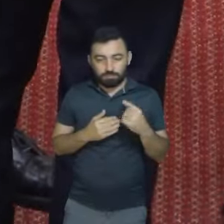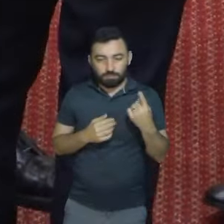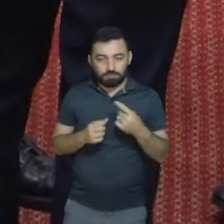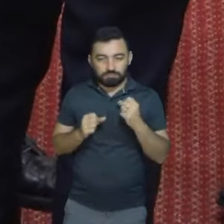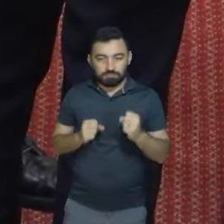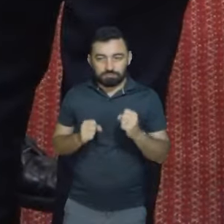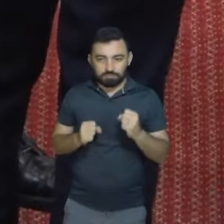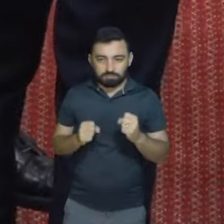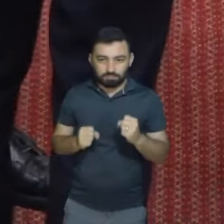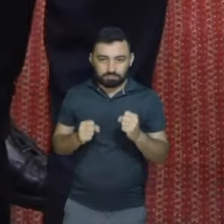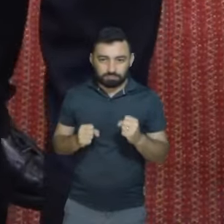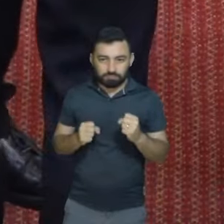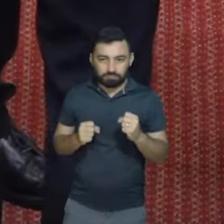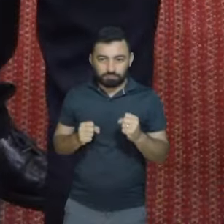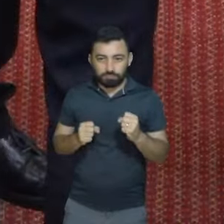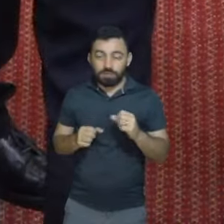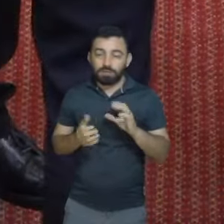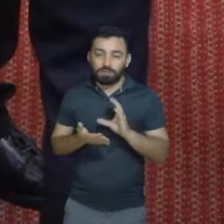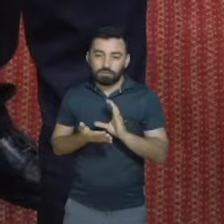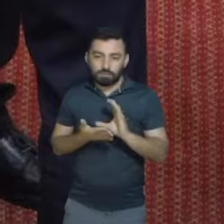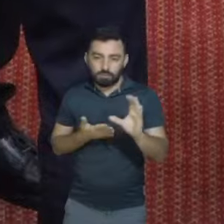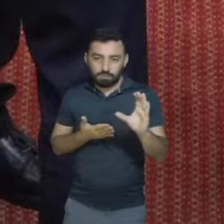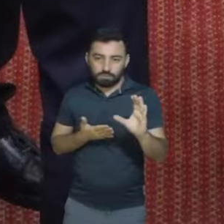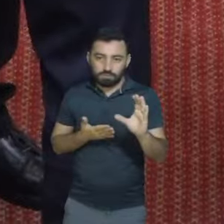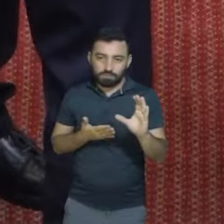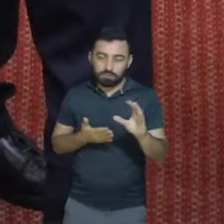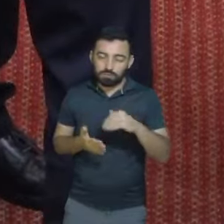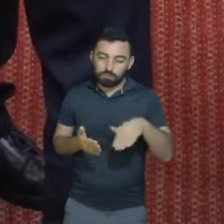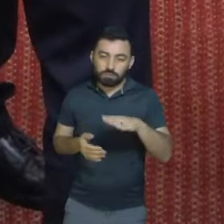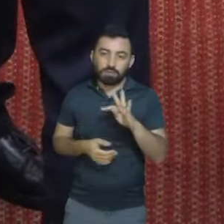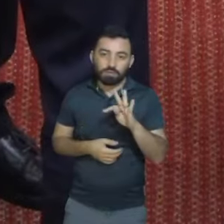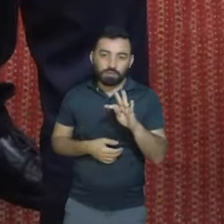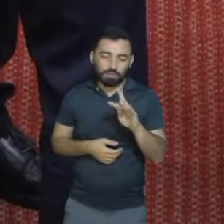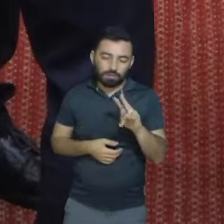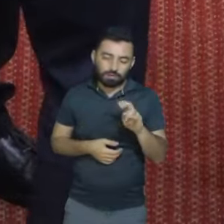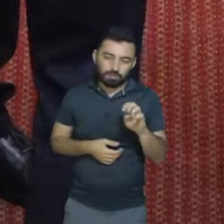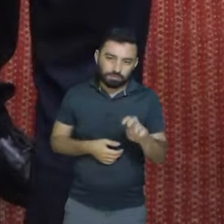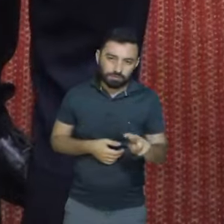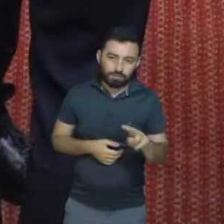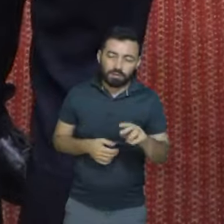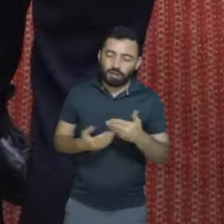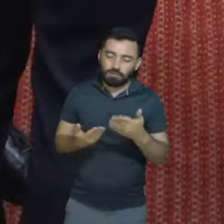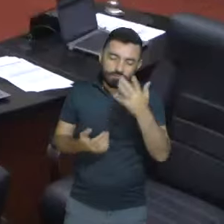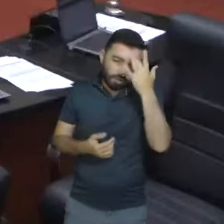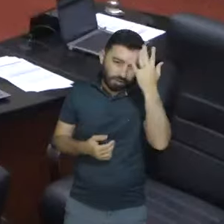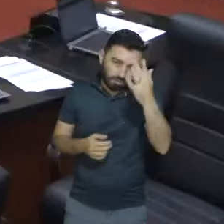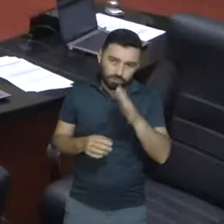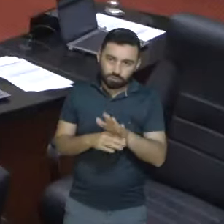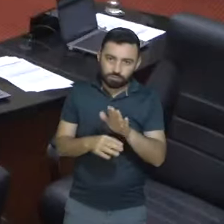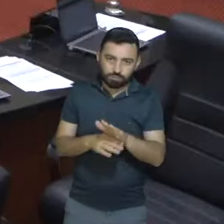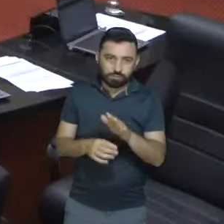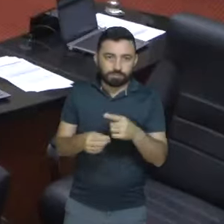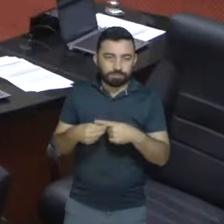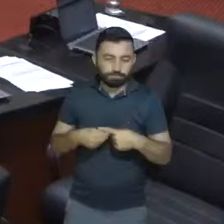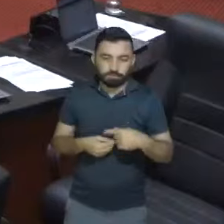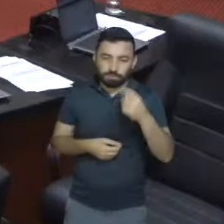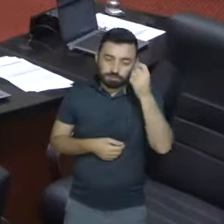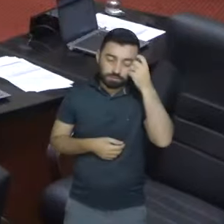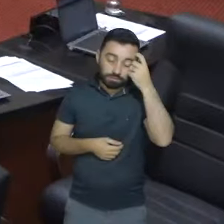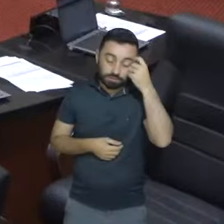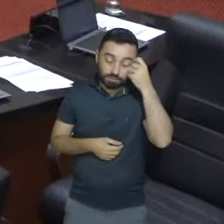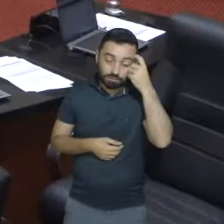a transferência através das TEVs, que facilita muito a vida dos municípios. Obrigado, senhor presidente. Senhor presidente.